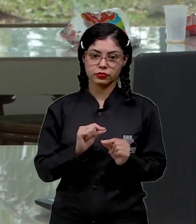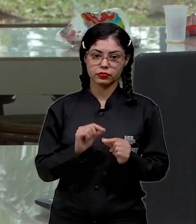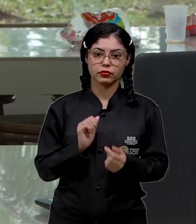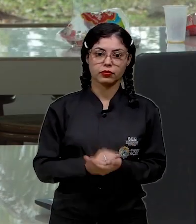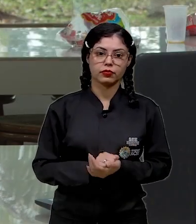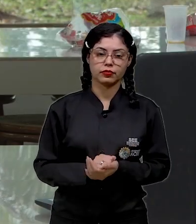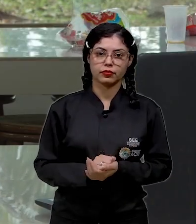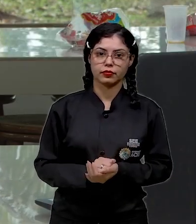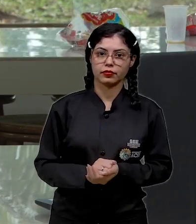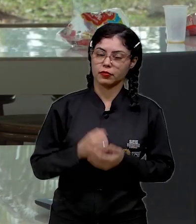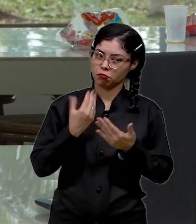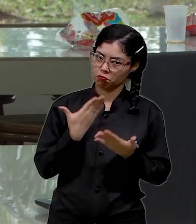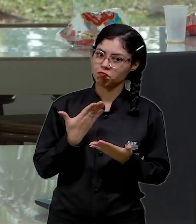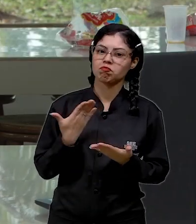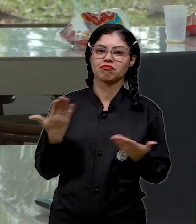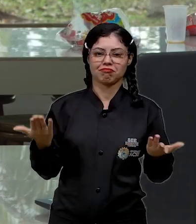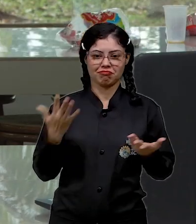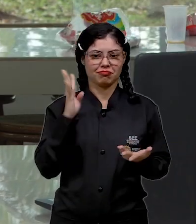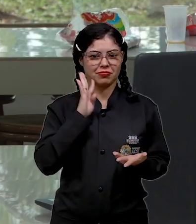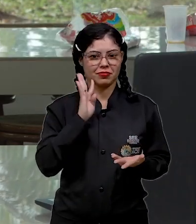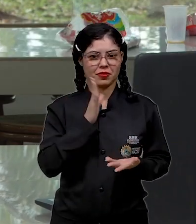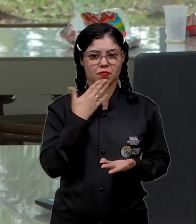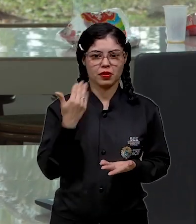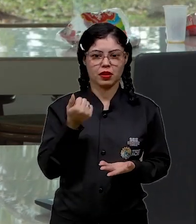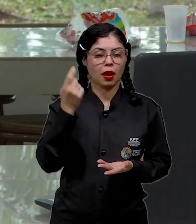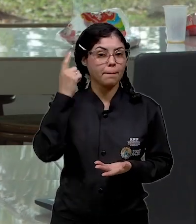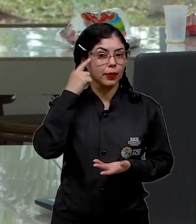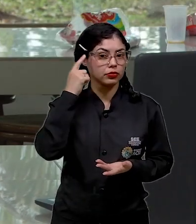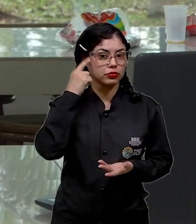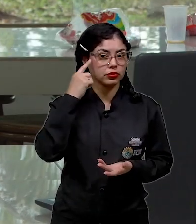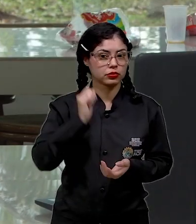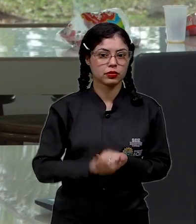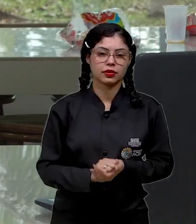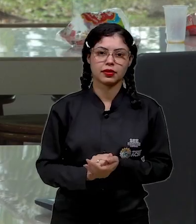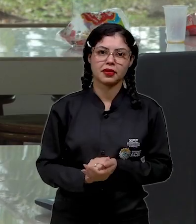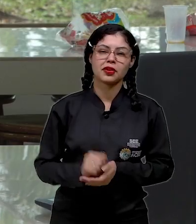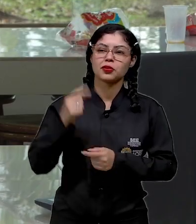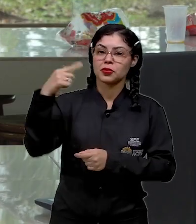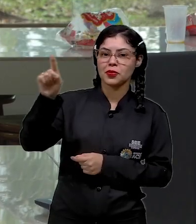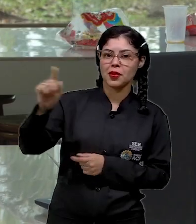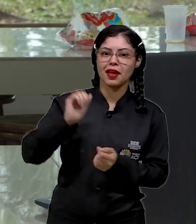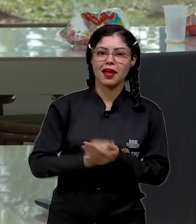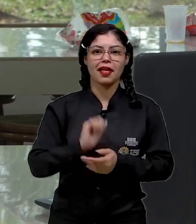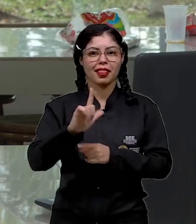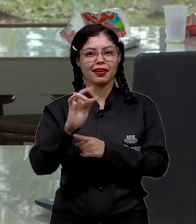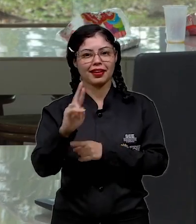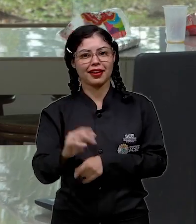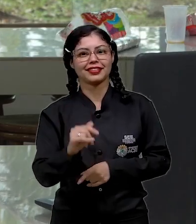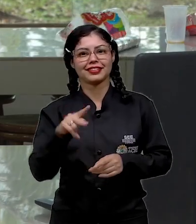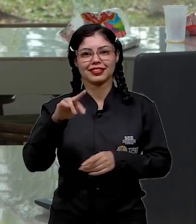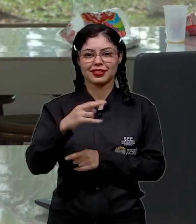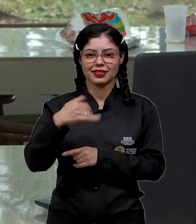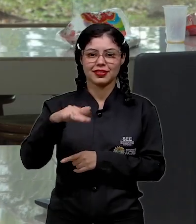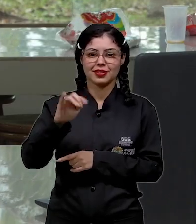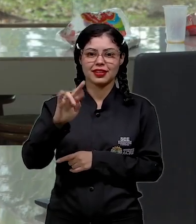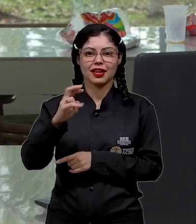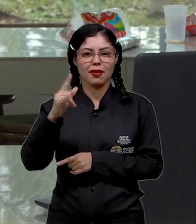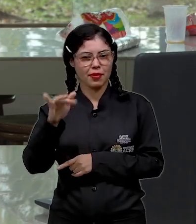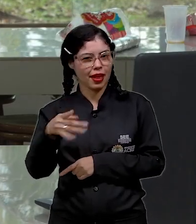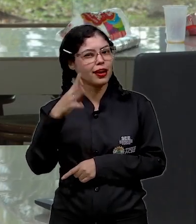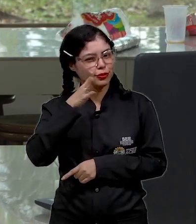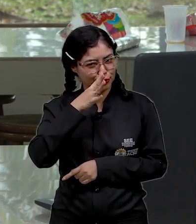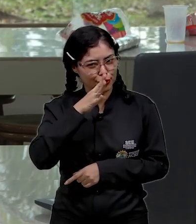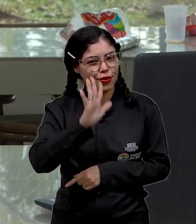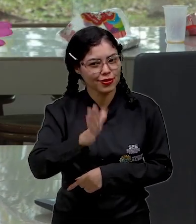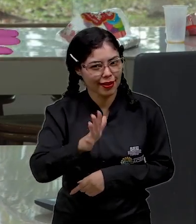do bolo. Então, por exemplo, imaginem vocês foram participar lá do Largados e Pelados. Alguém já assistiu esse